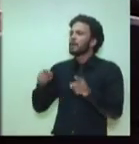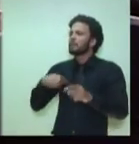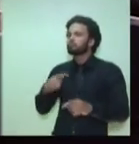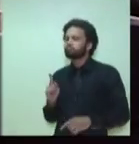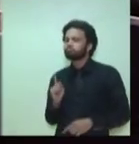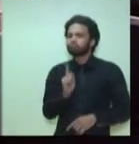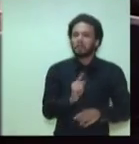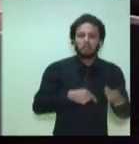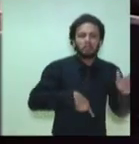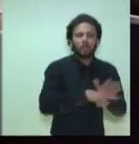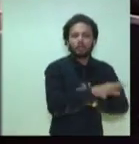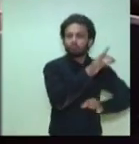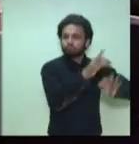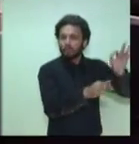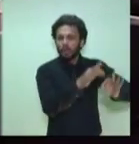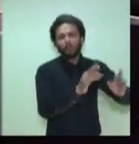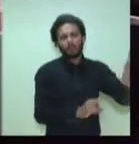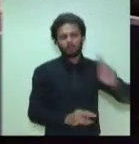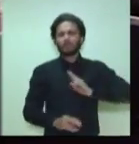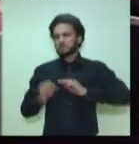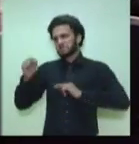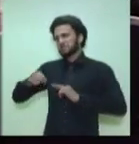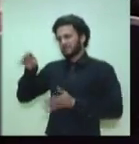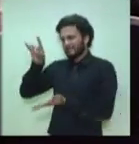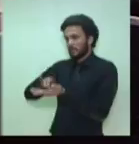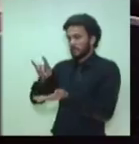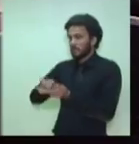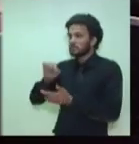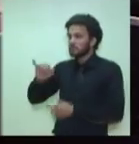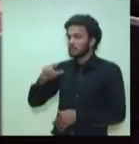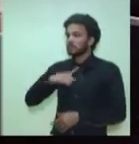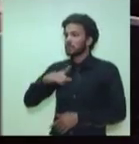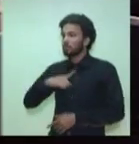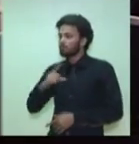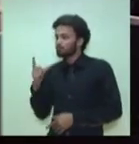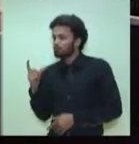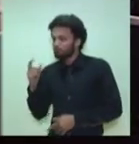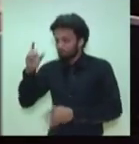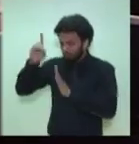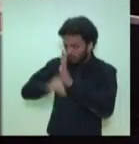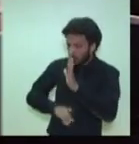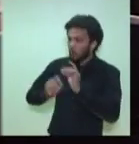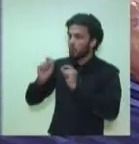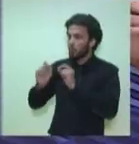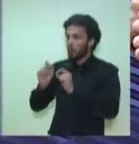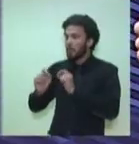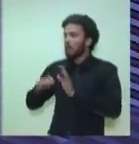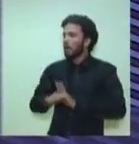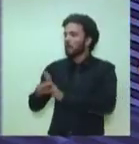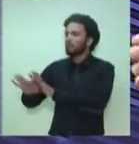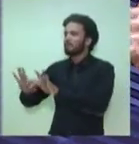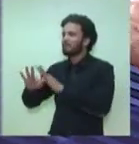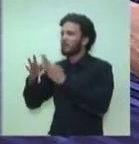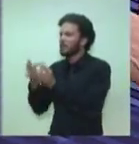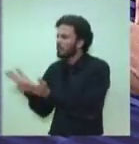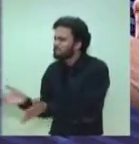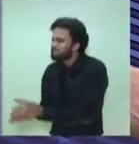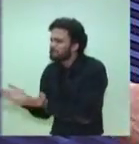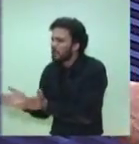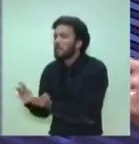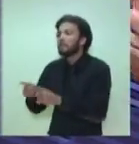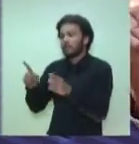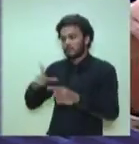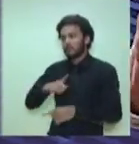sim. Quem tem direito à tarifa social são os beneficiários dos Bolsas Famílias. E tem, no Estado não, mas tem